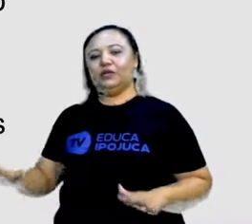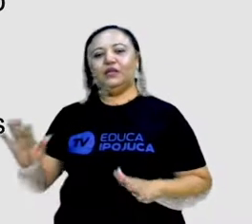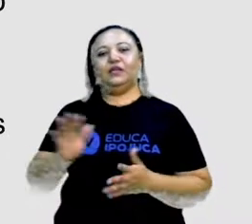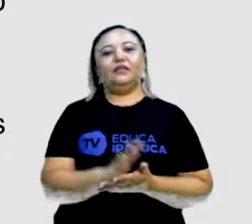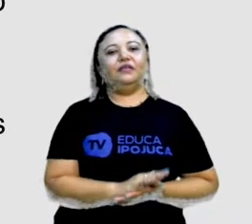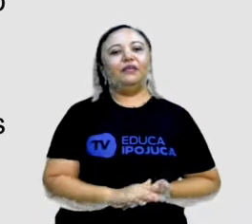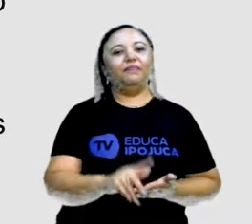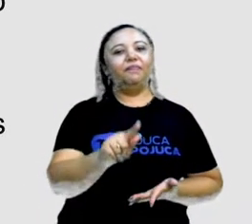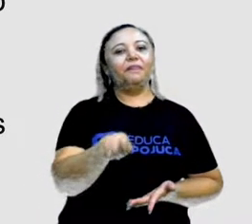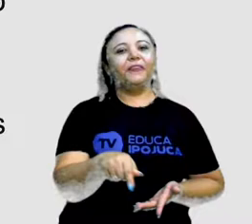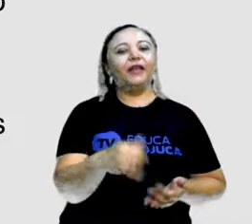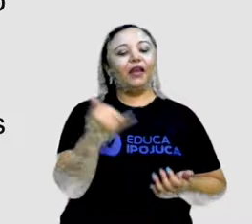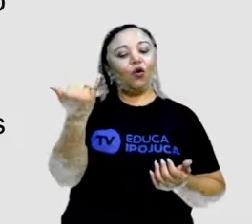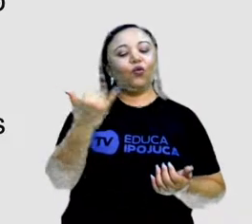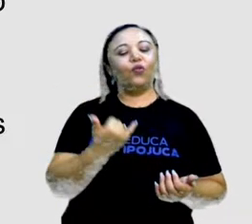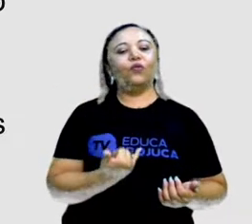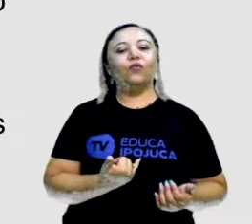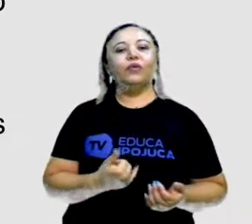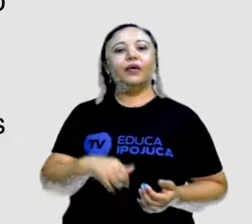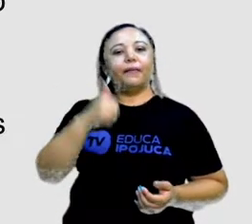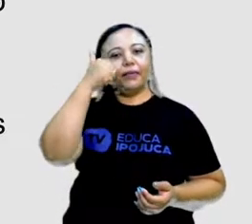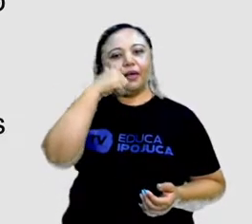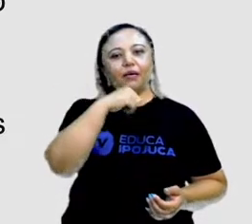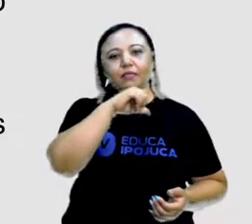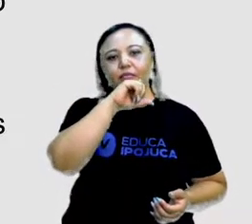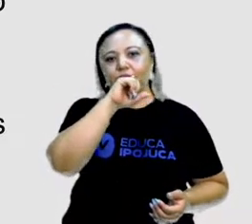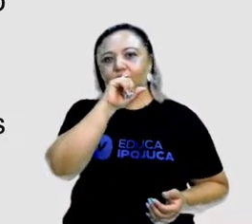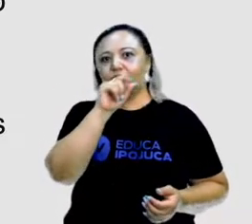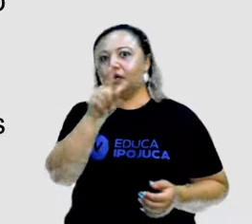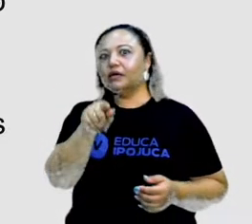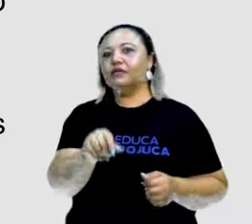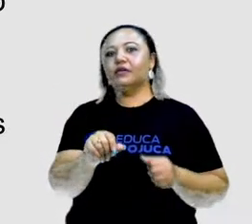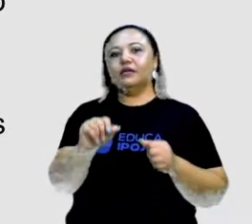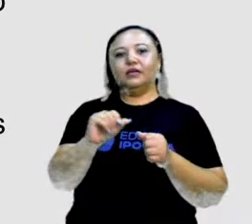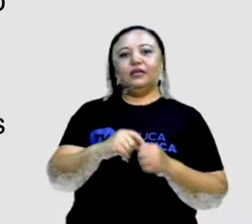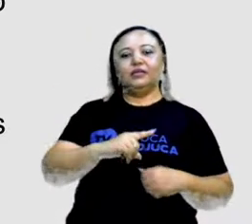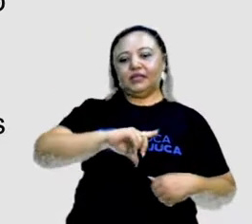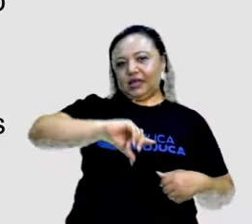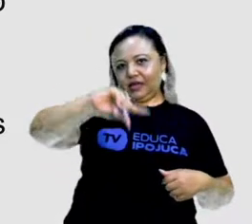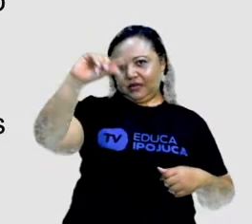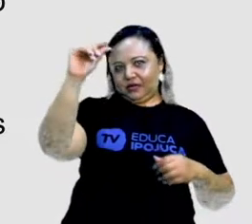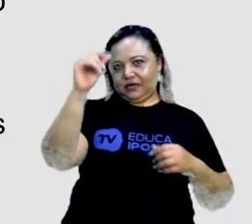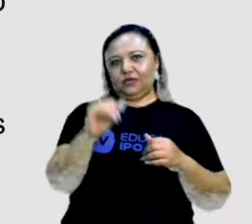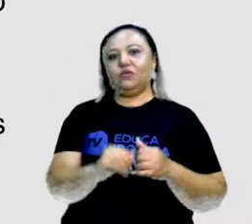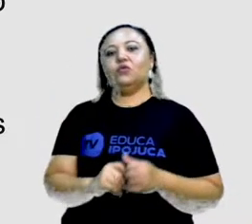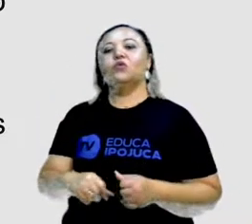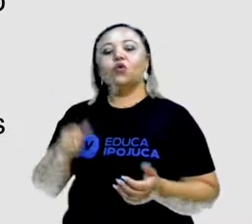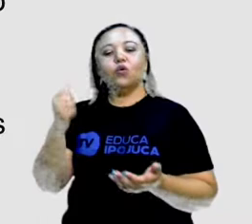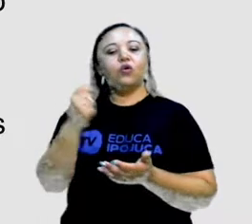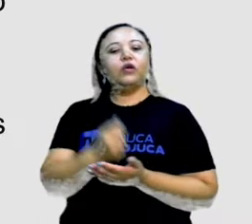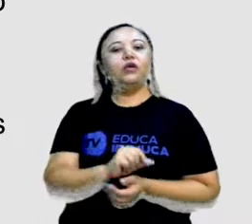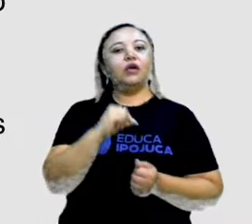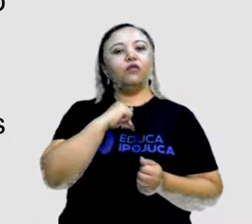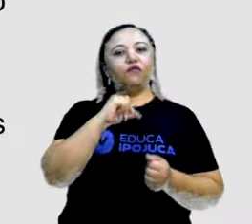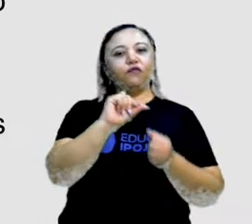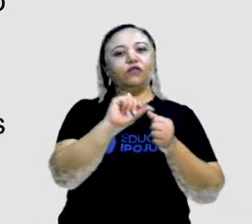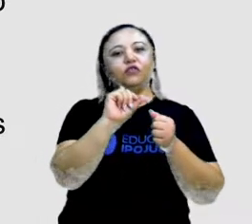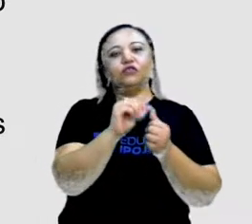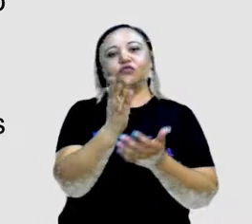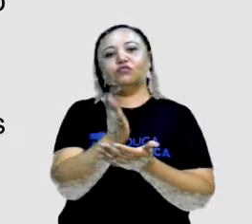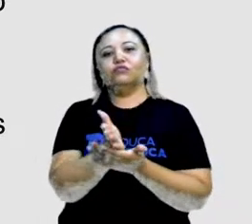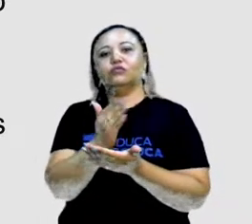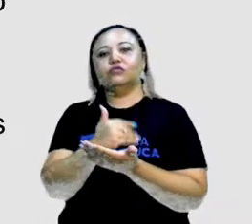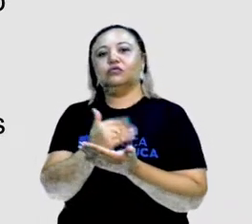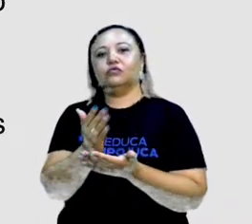contando. Minha mãe saiu para fazer compras e eu fiz um bolo. Eu quebrei dois ovos, misturei com a farinha de trigo e o